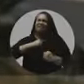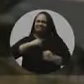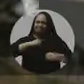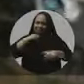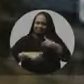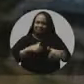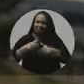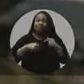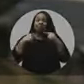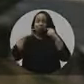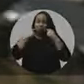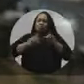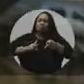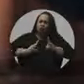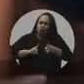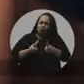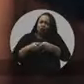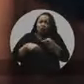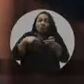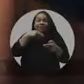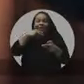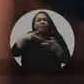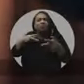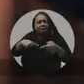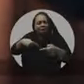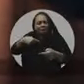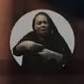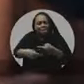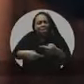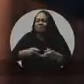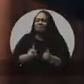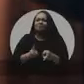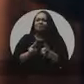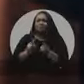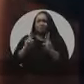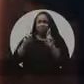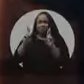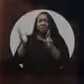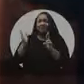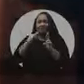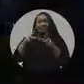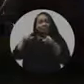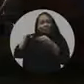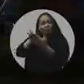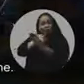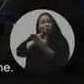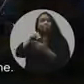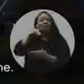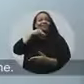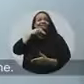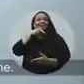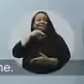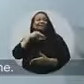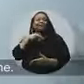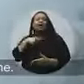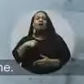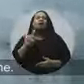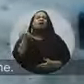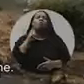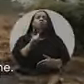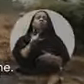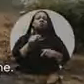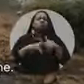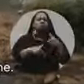dar continuidade ao que a Sem Neto tem feito. Eu espero que ele venha, né, e venha fazendo o que Neto fez, que fez muita coisa para a gente. Só pude fazer tudo